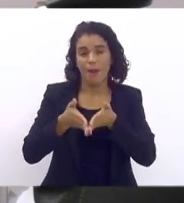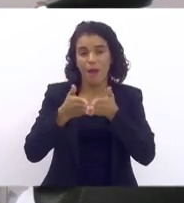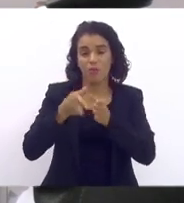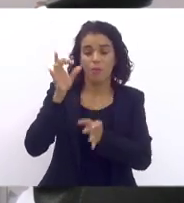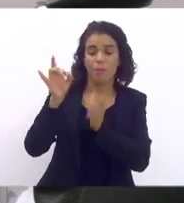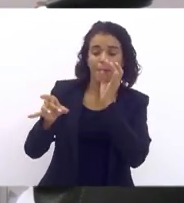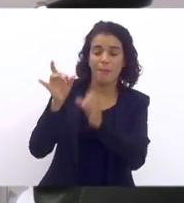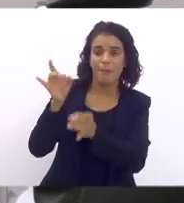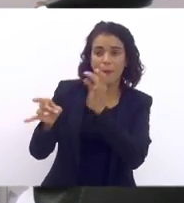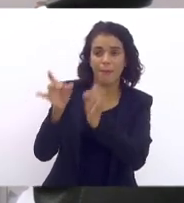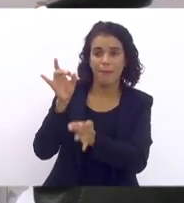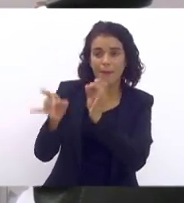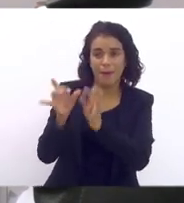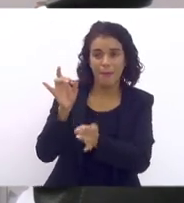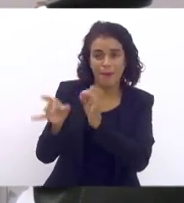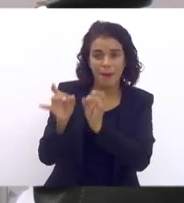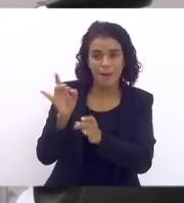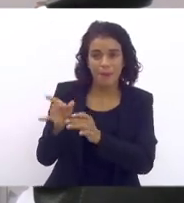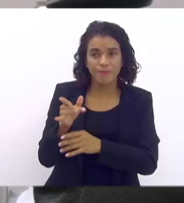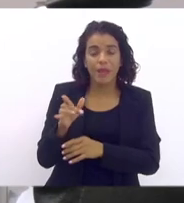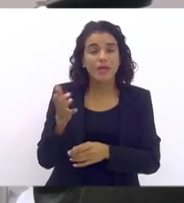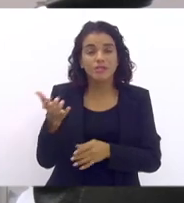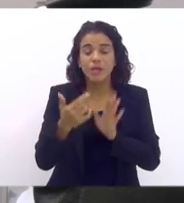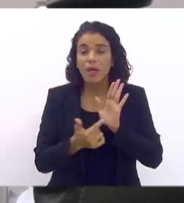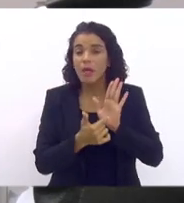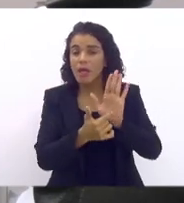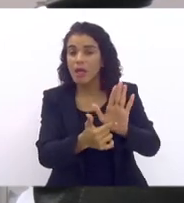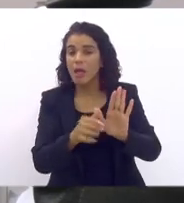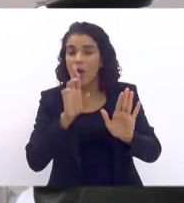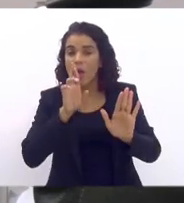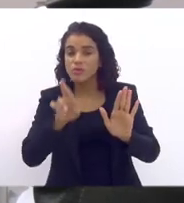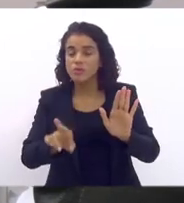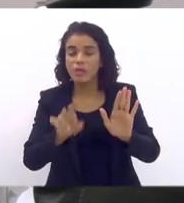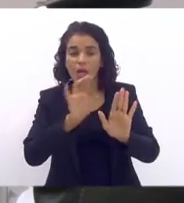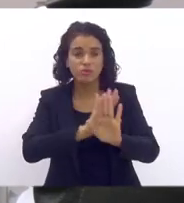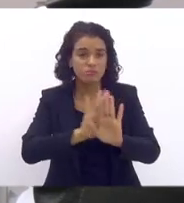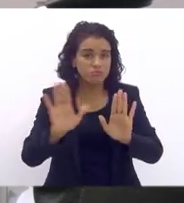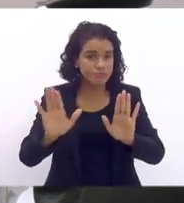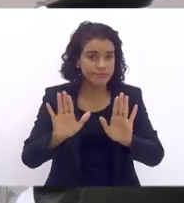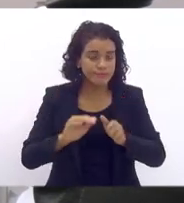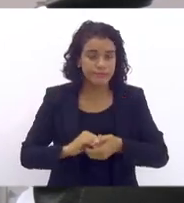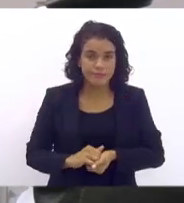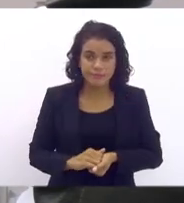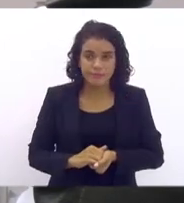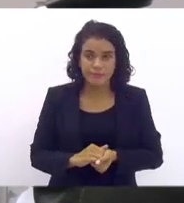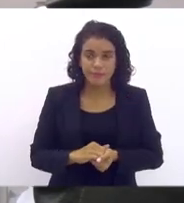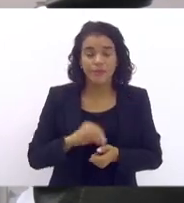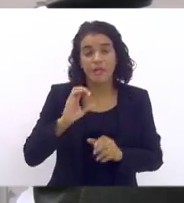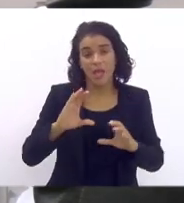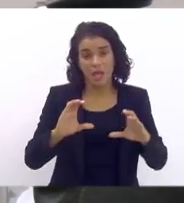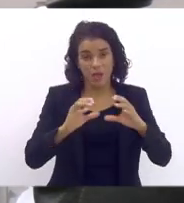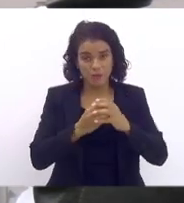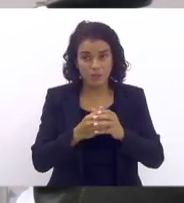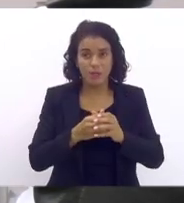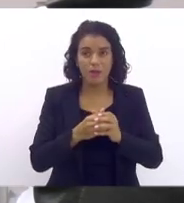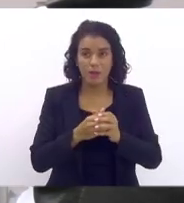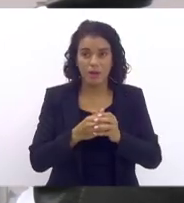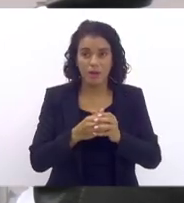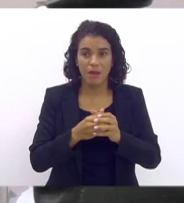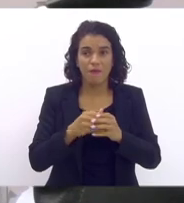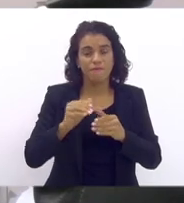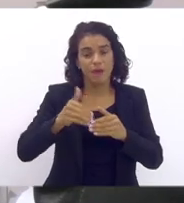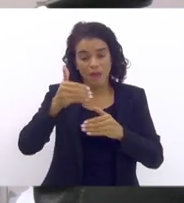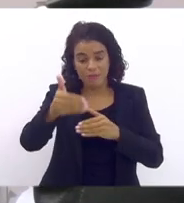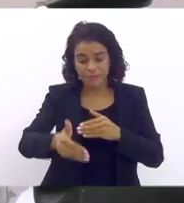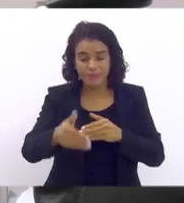nós dessa CPI nós temos que apontar resultados enquanto comissão parlamentar de inquérito sim então se essa comissão se reunir só vai em novembro